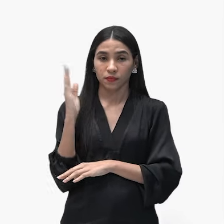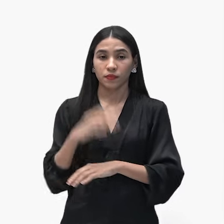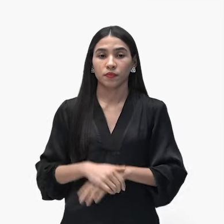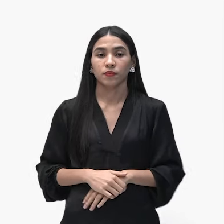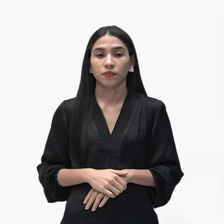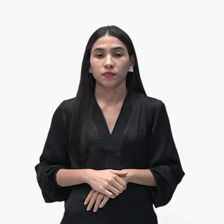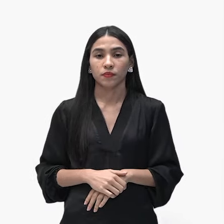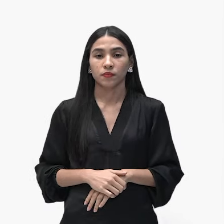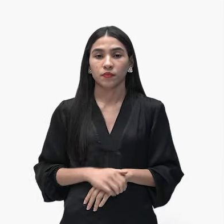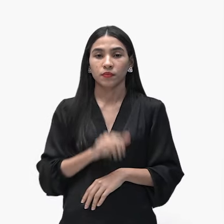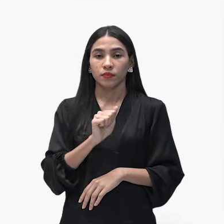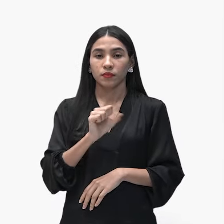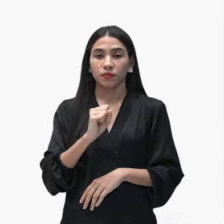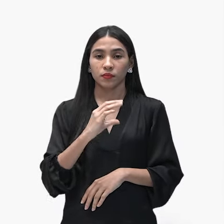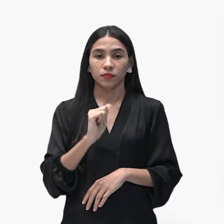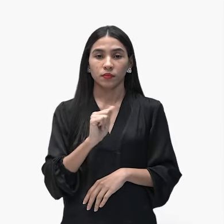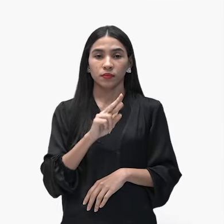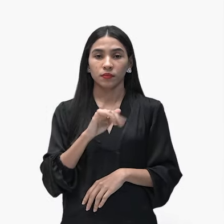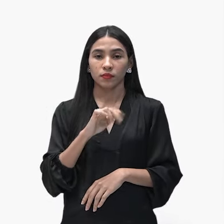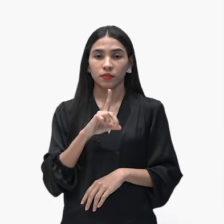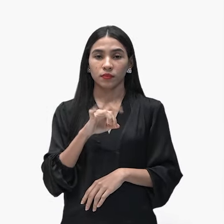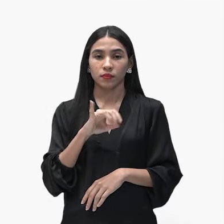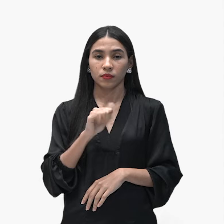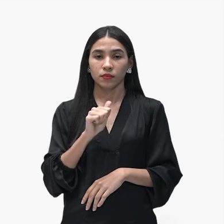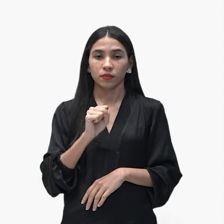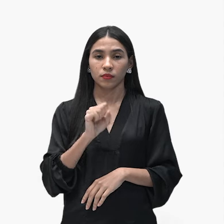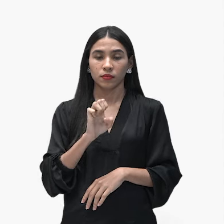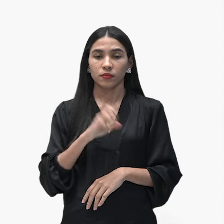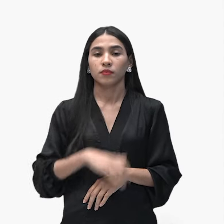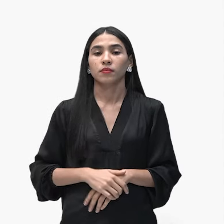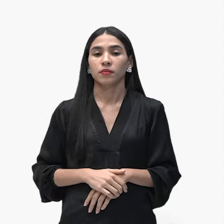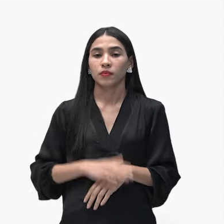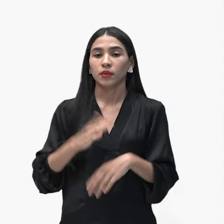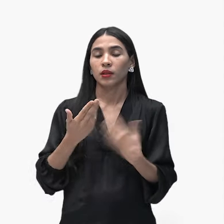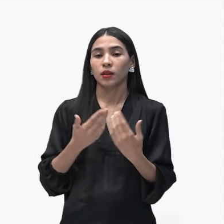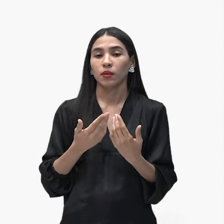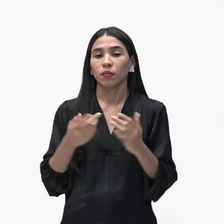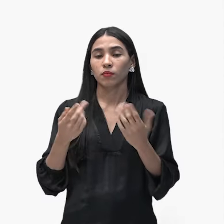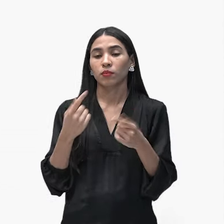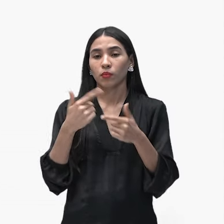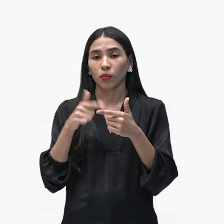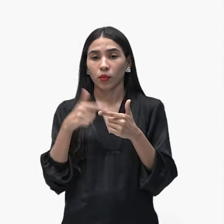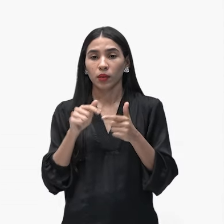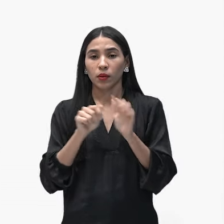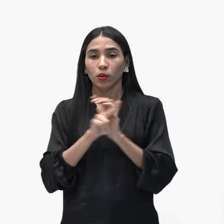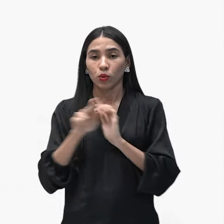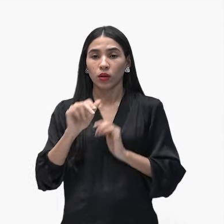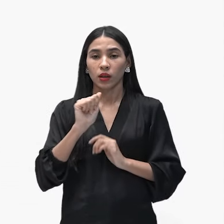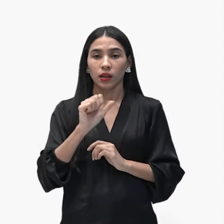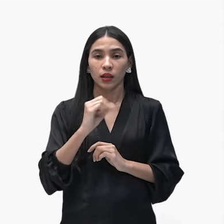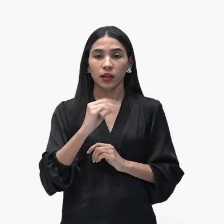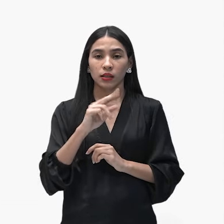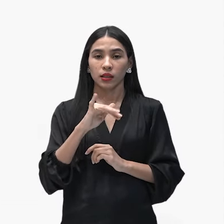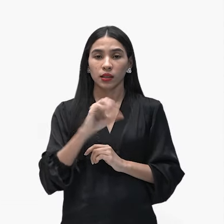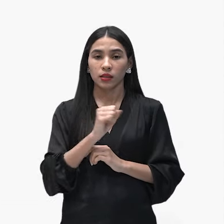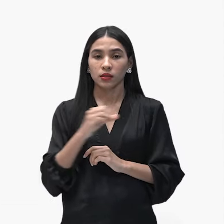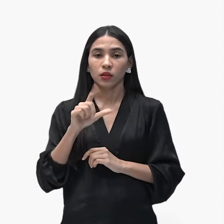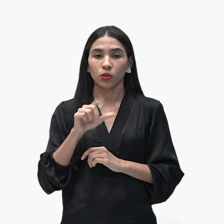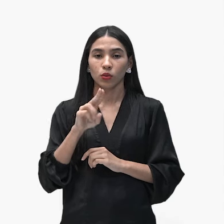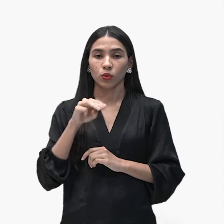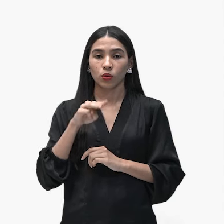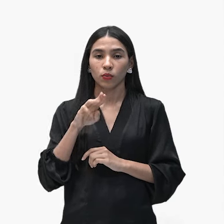ascaridíase. Olha só, a ascaridíase é causada pelo parasita chamado ascarislumbricoides, que é